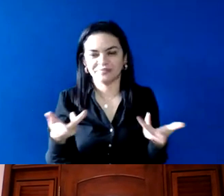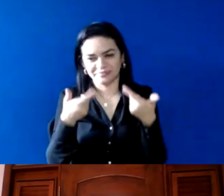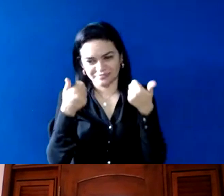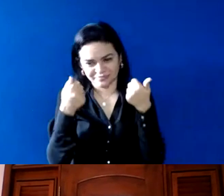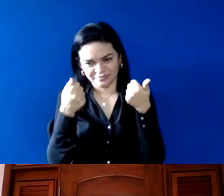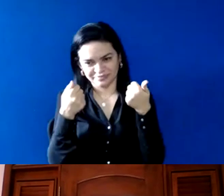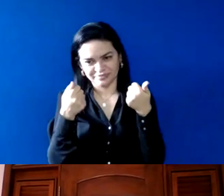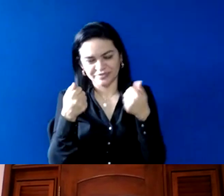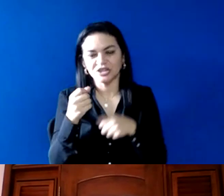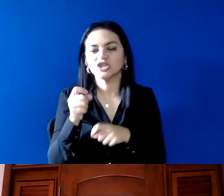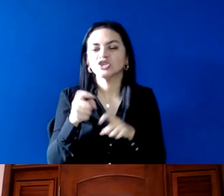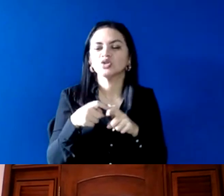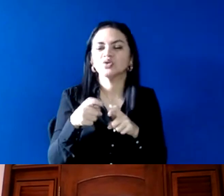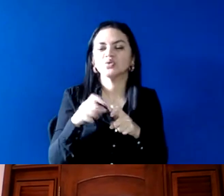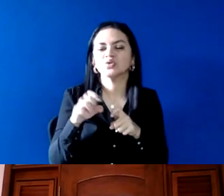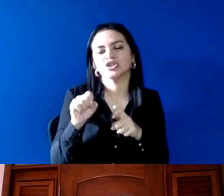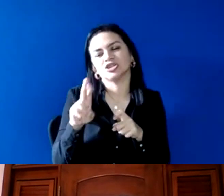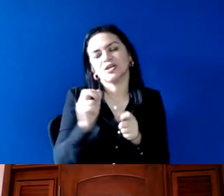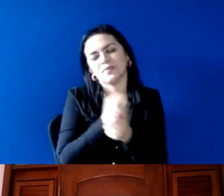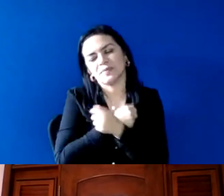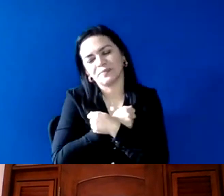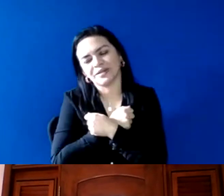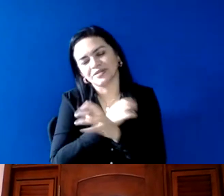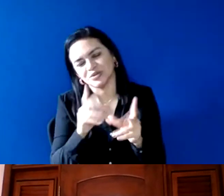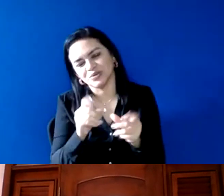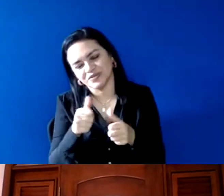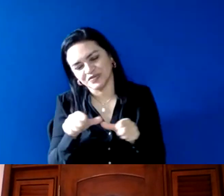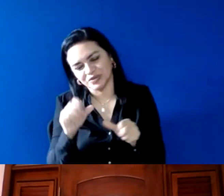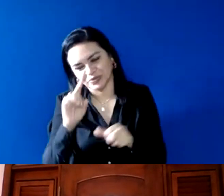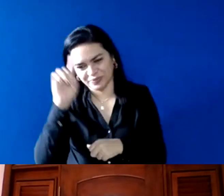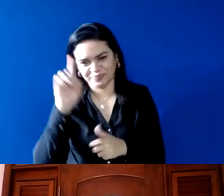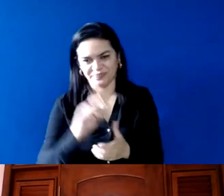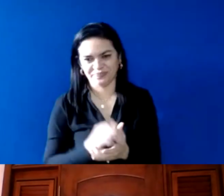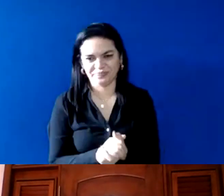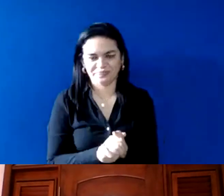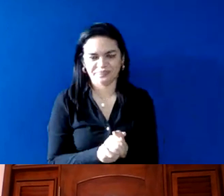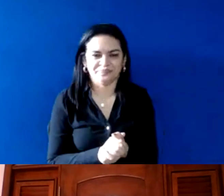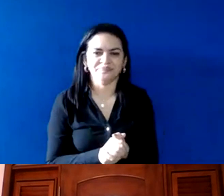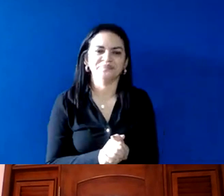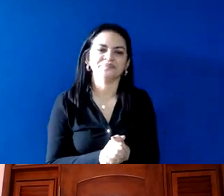senhora doutora Esther. Um grande abraço a todos, fiquem bem, fiquem com Deus.